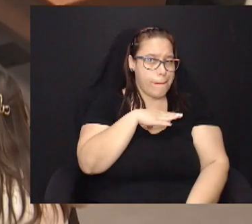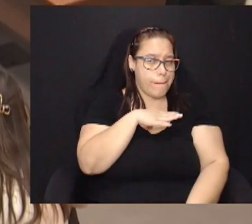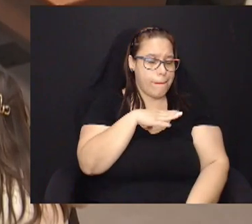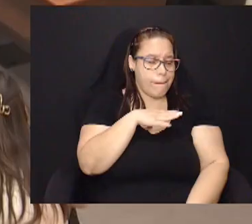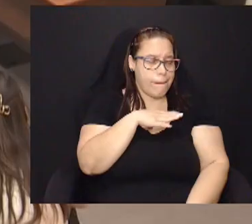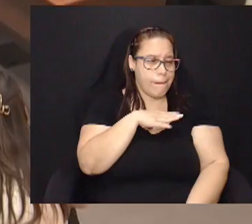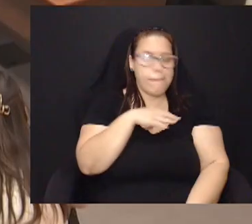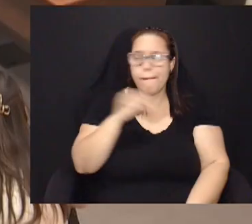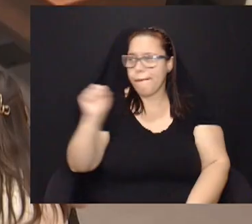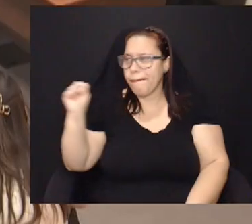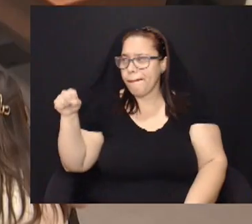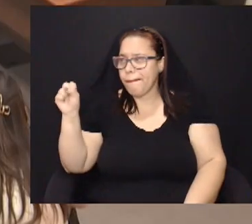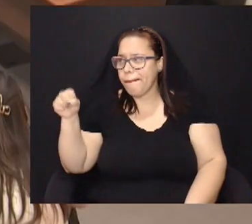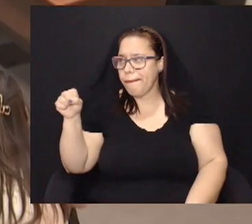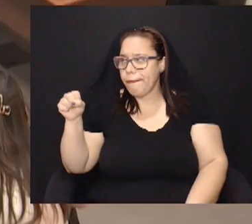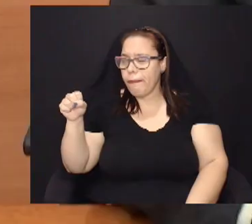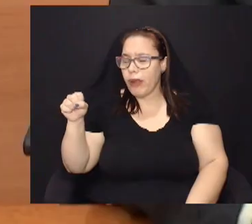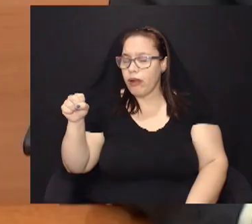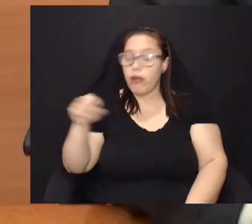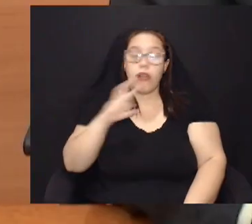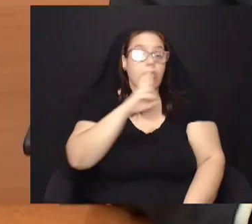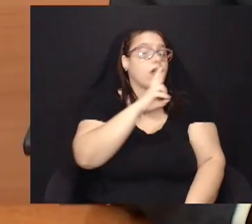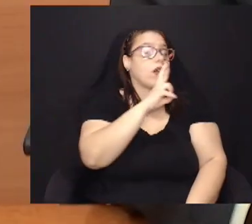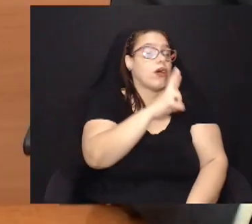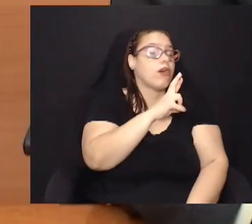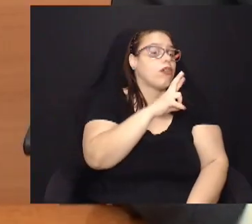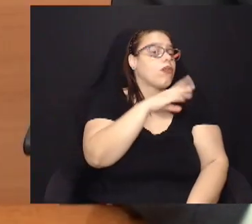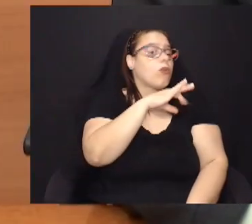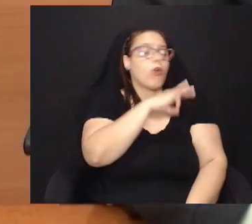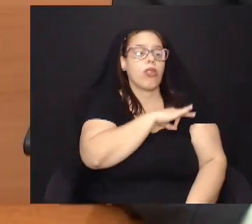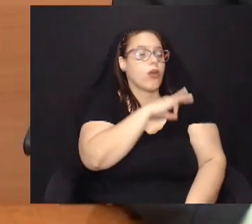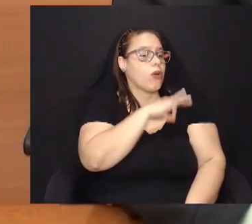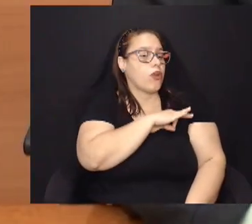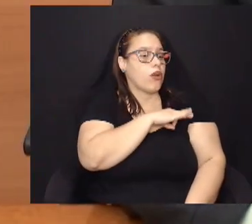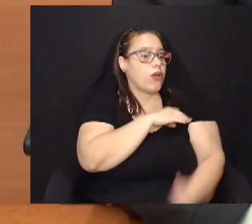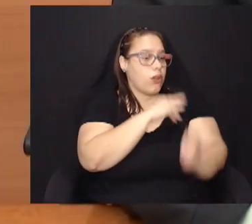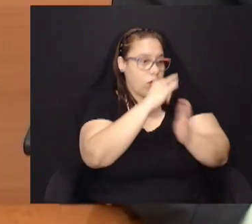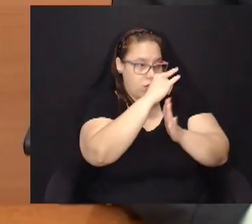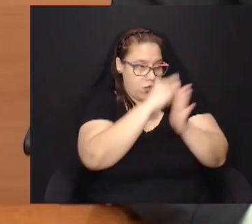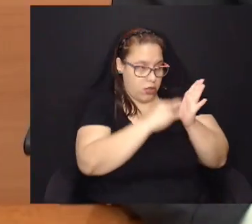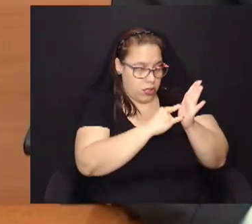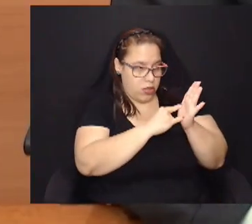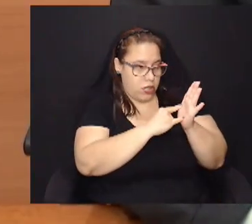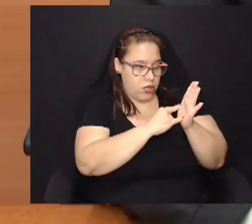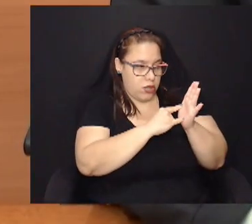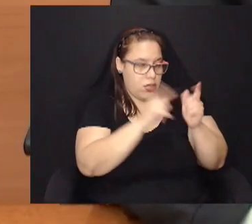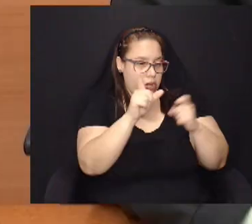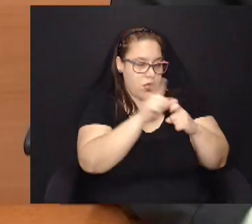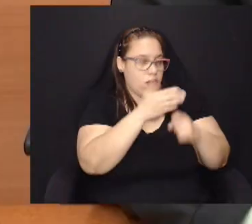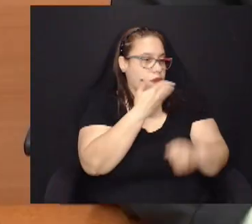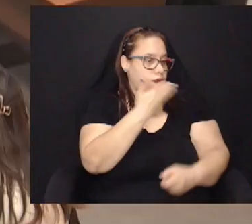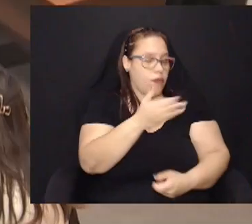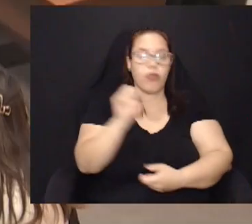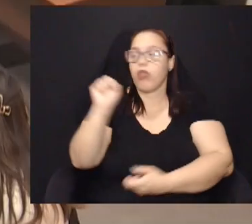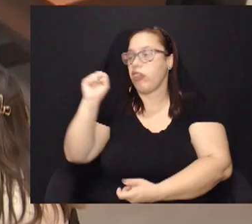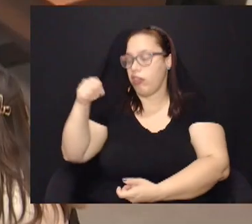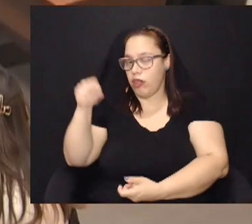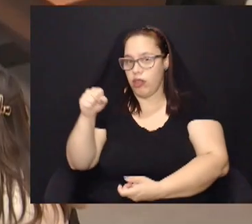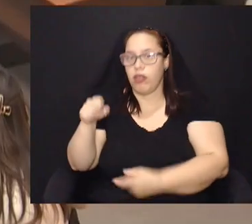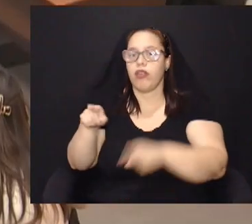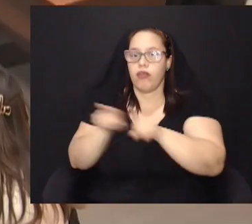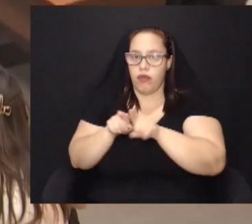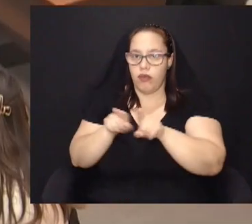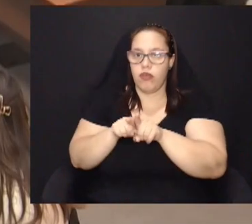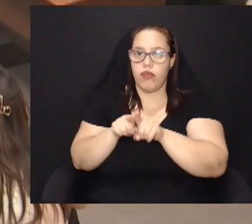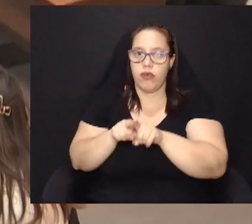sim. E essa resposta da guarda ela vai ser documentada nos autos Sim, do pedido. sim. E aí vocês podem também, tem a